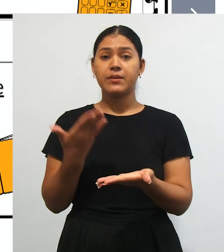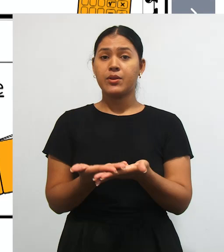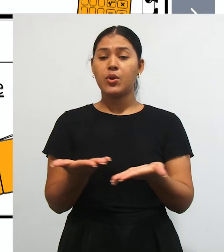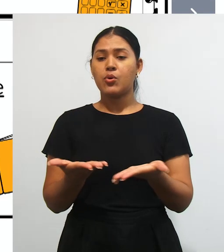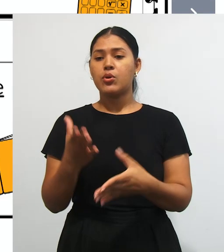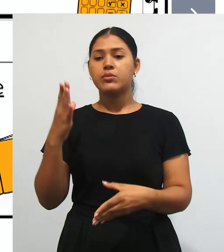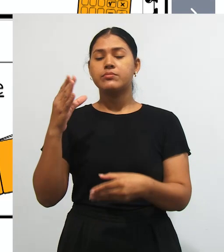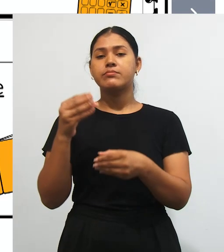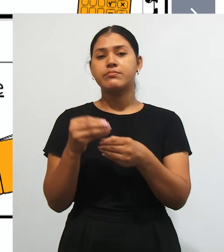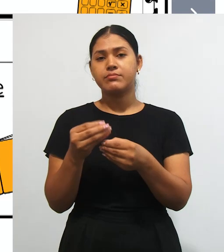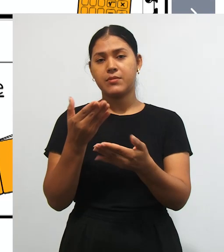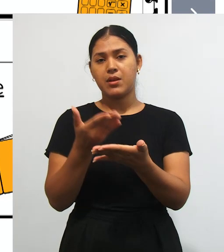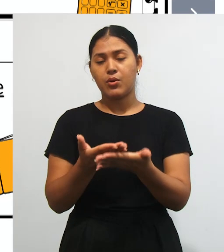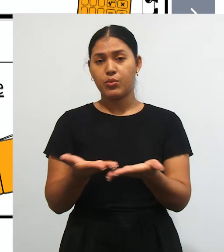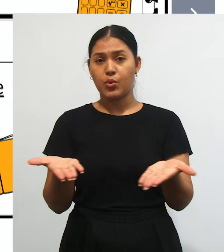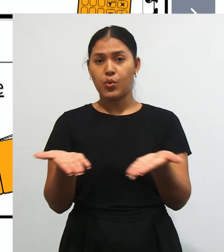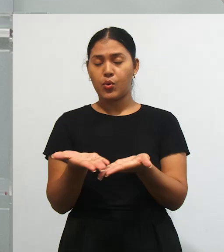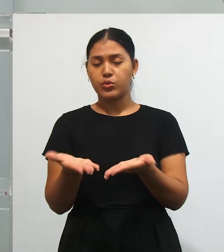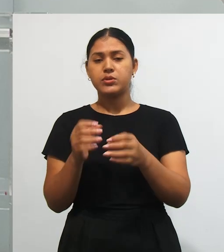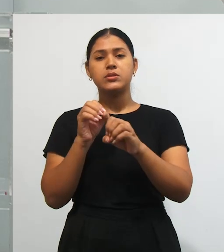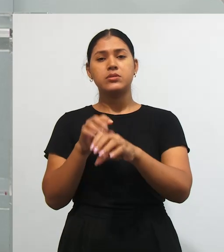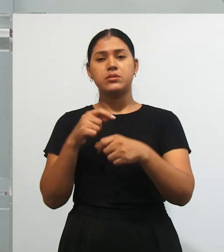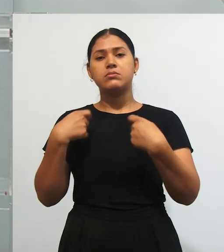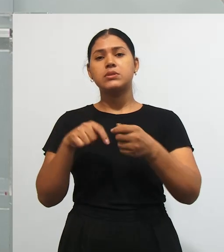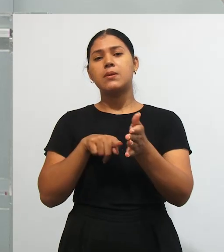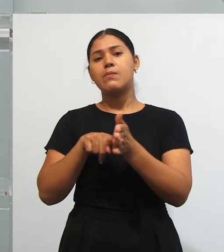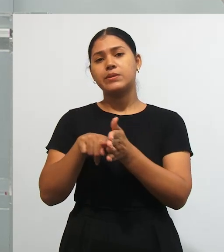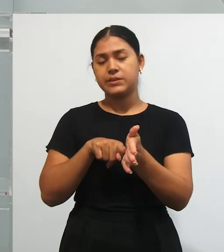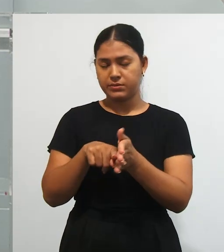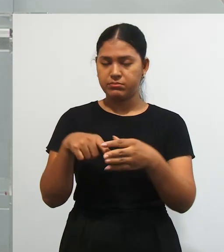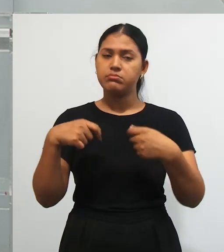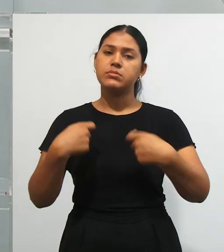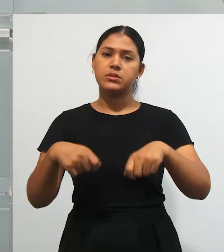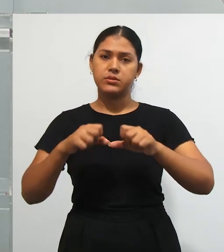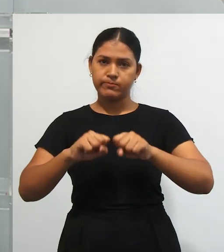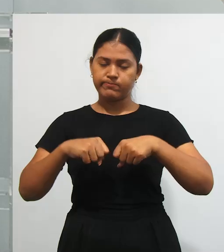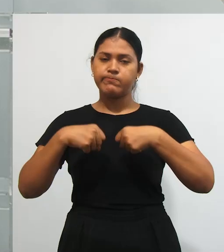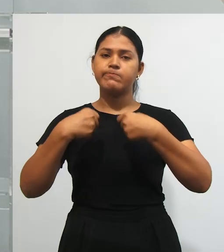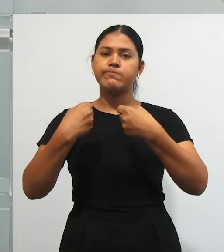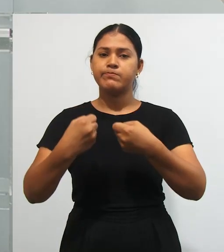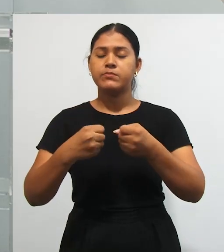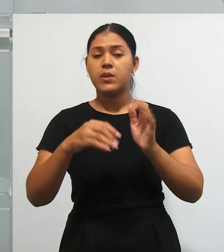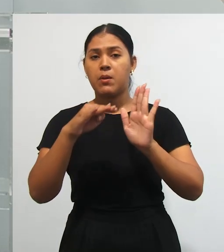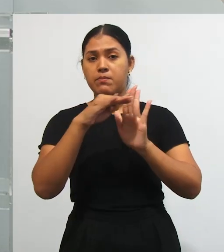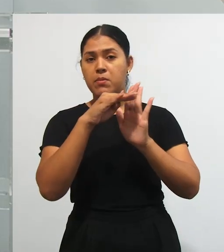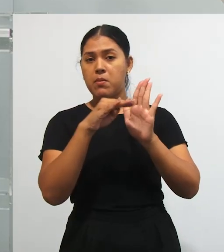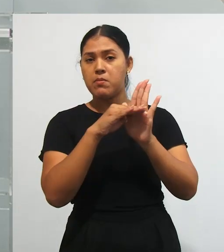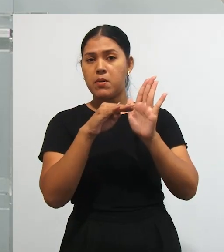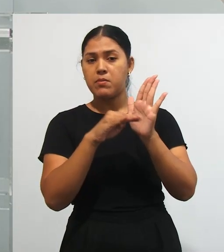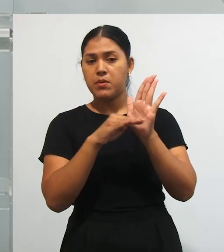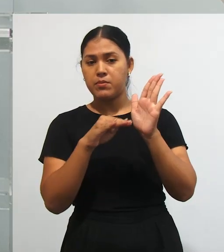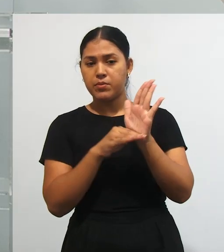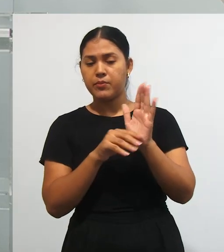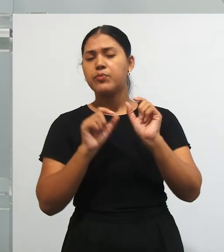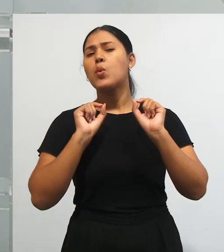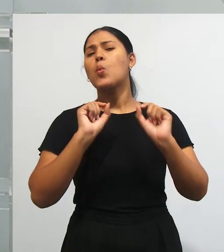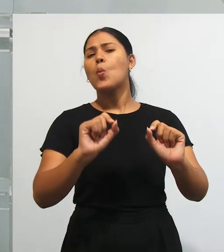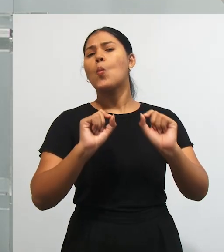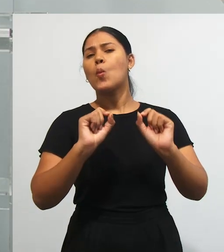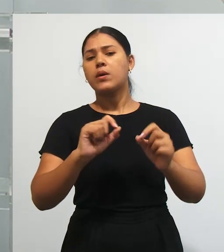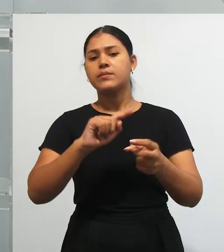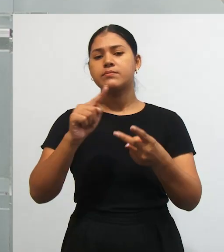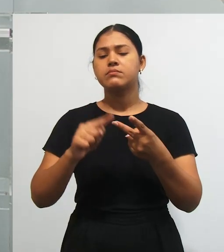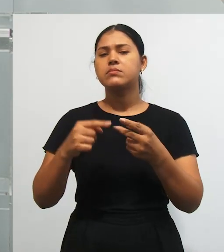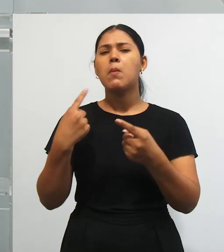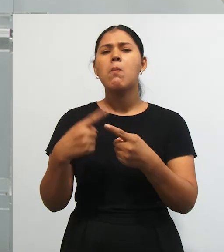esse o propósito, né? Ensinar exige pesquisa. E a pesquisa, ela tem basicamente essa estrutura. Um o quê, um